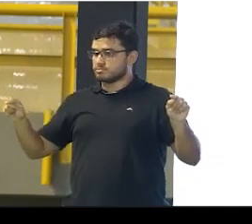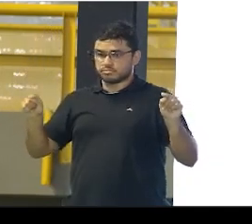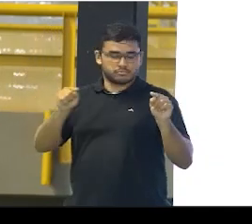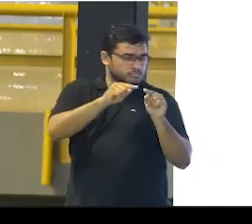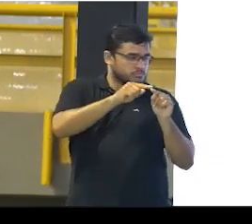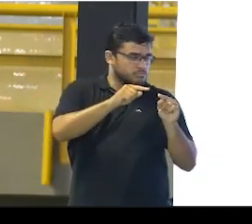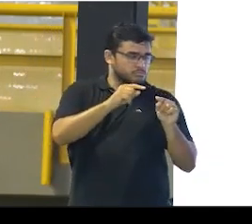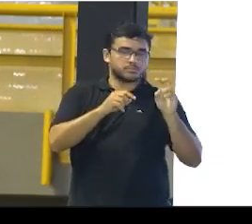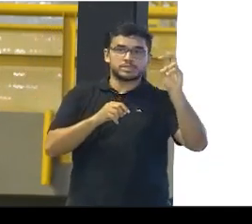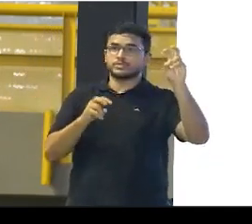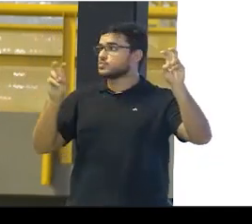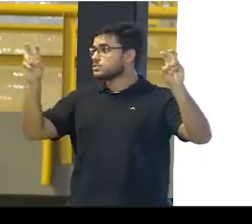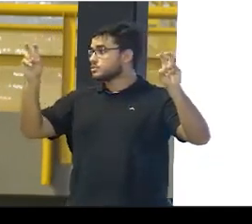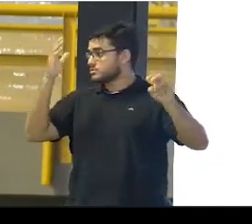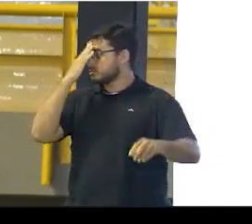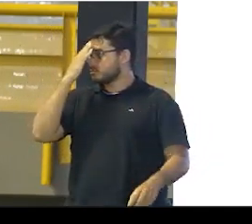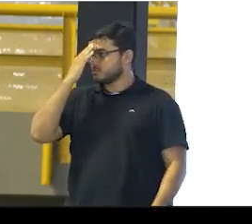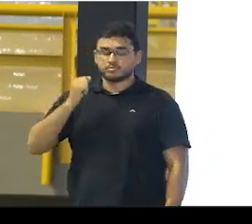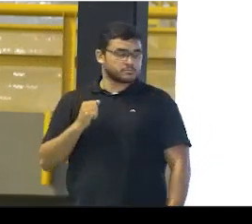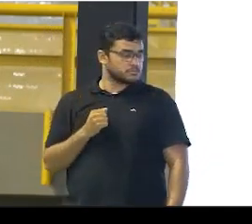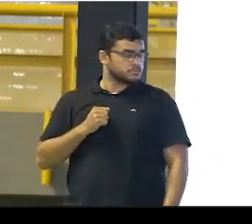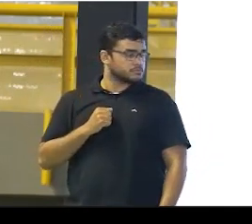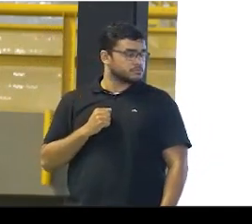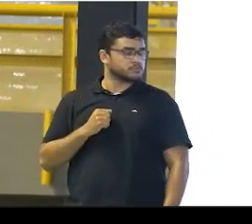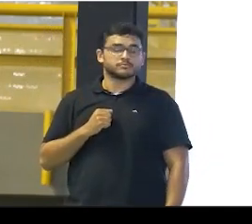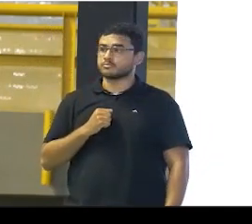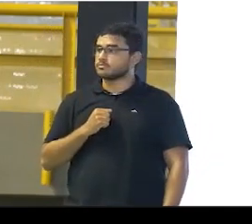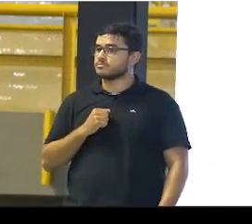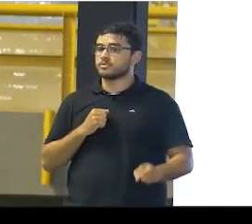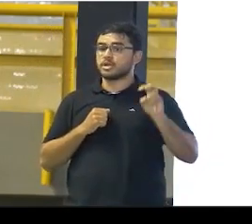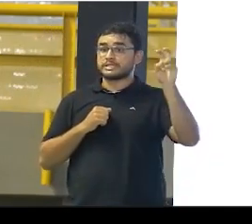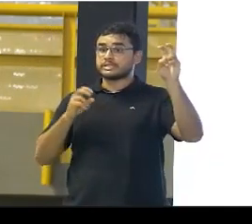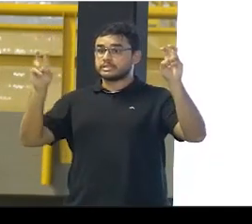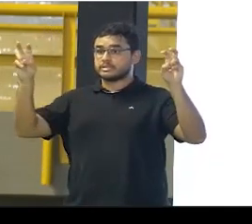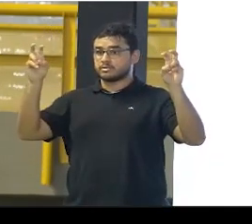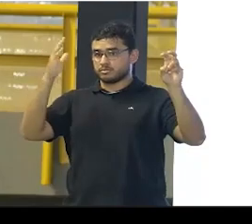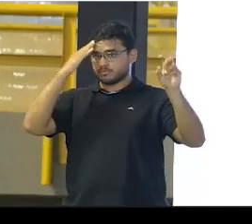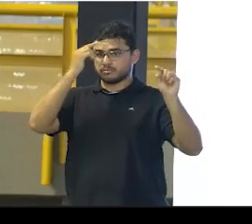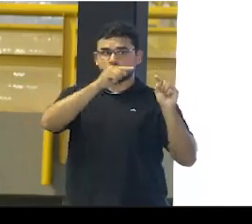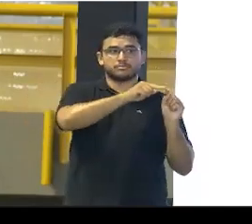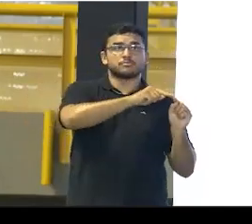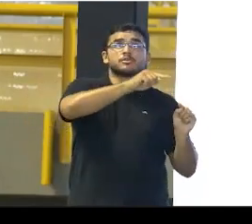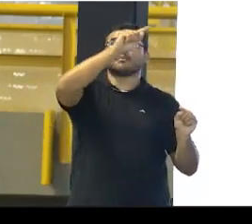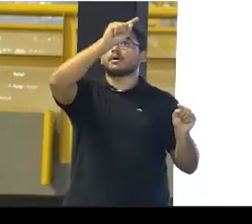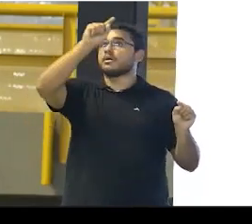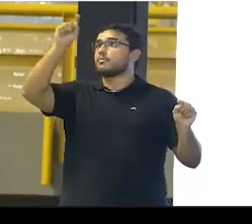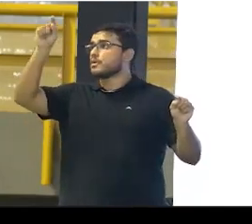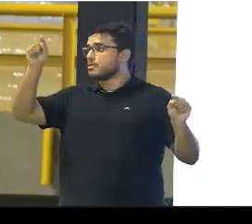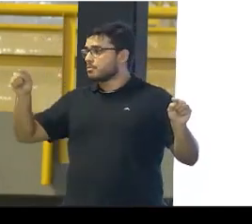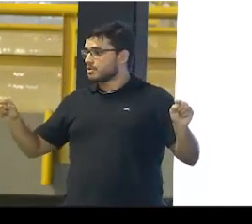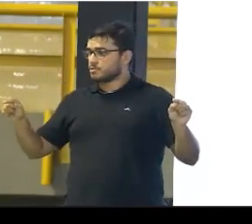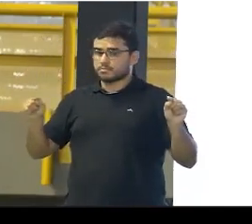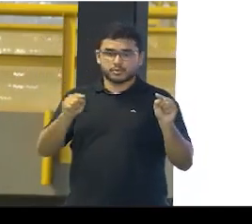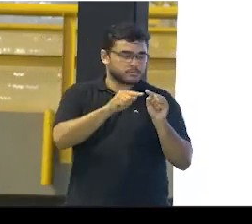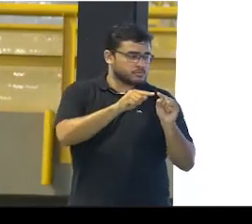20. Ele disse que a cerâmica era de 20 centímetros. Ou seja, 20 por 20. A pergunta